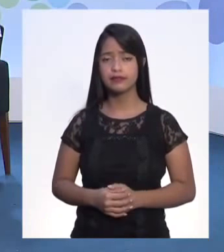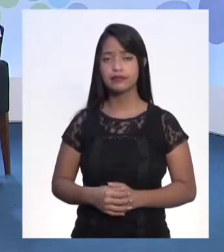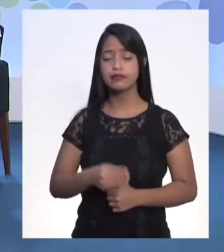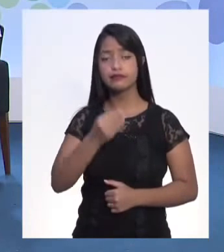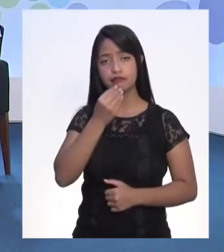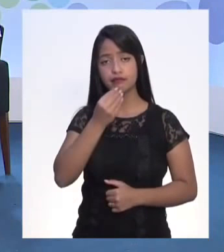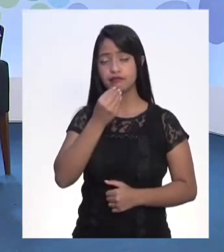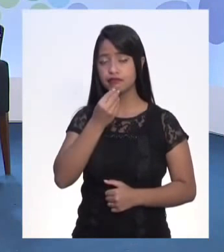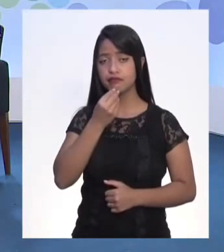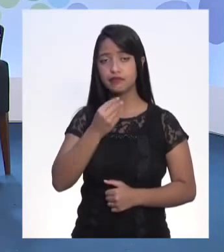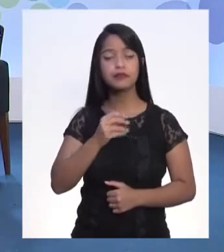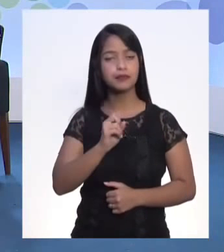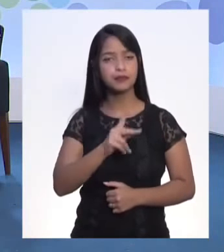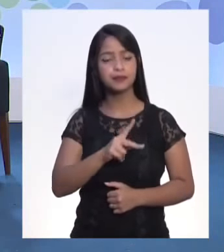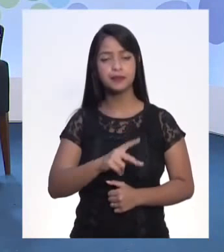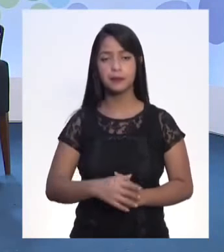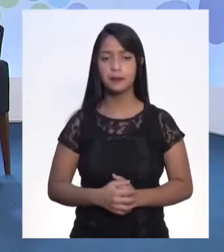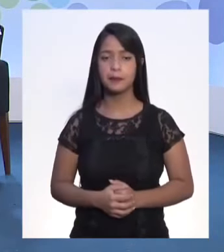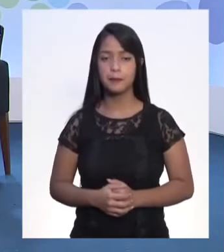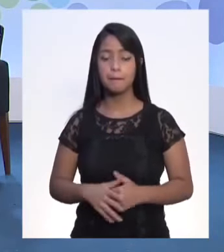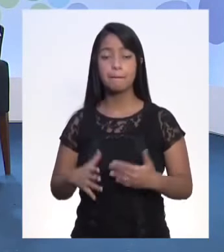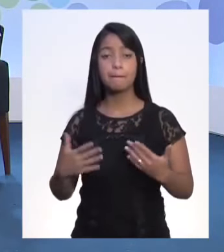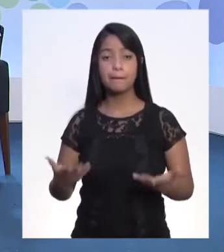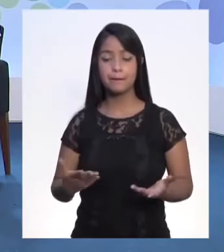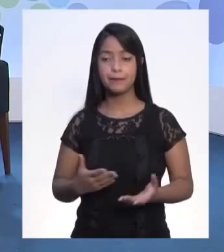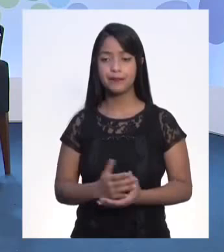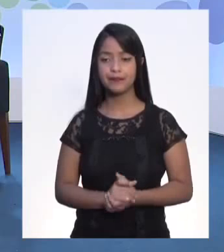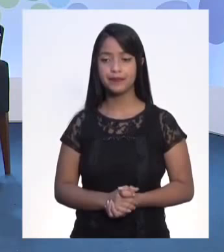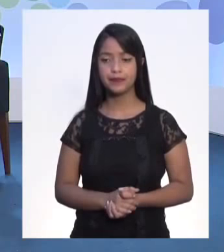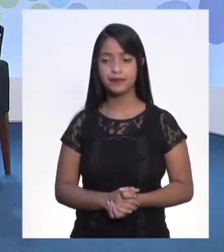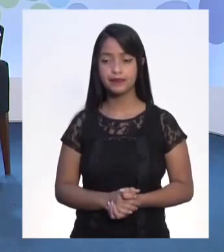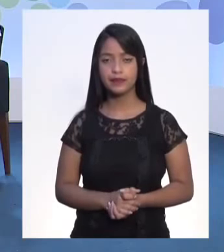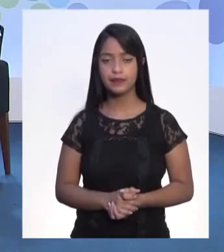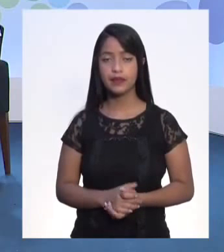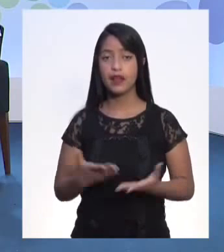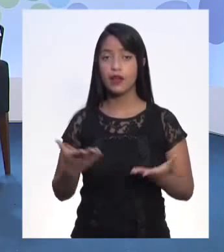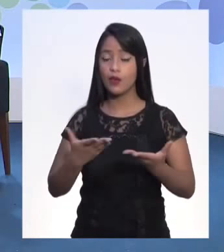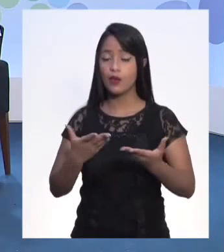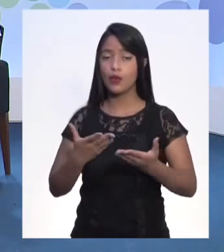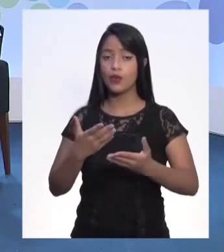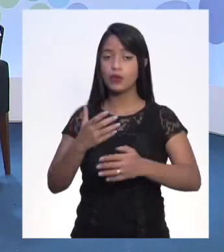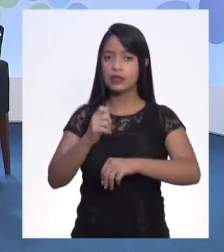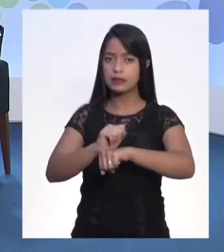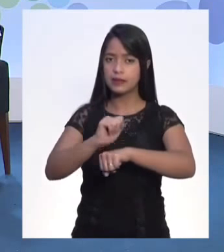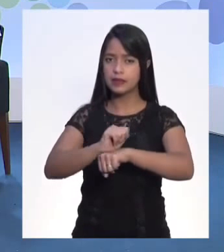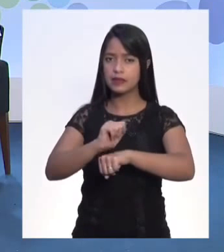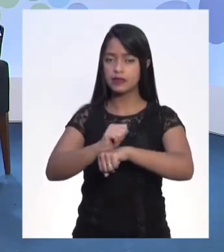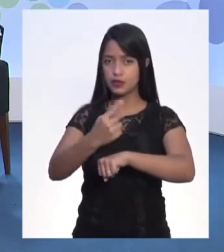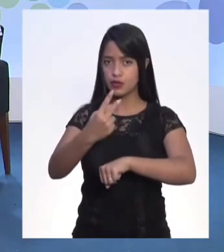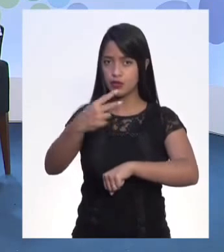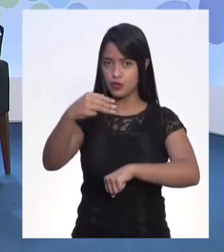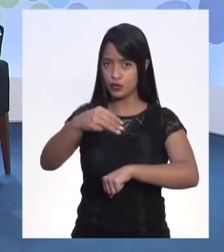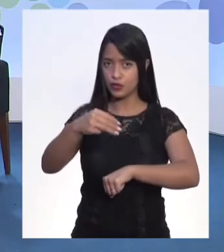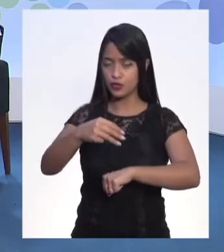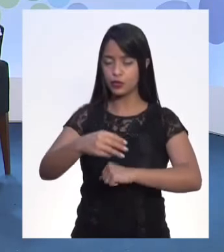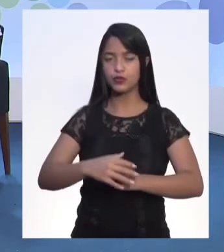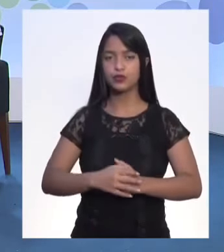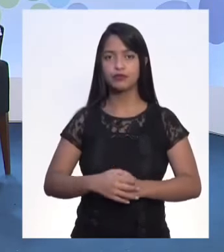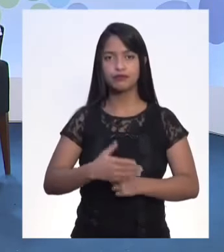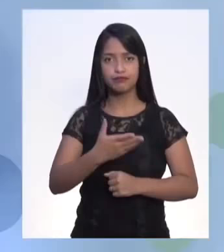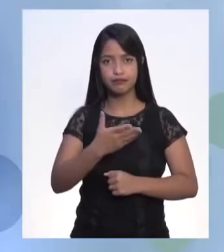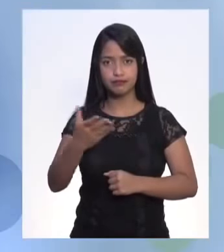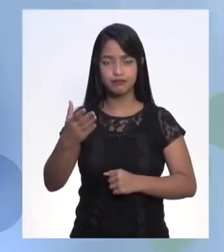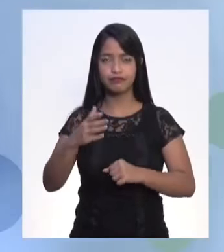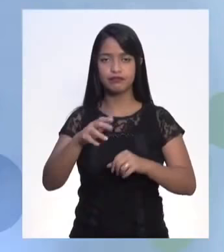certinha do menor beleza Tá então o que que acontece aqui ó tá a gente vai dar a dois minutinhos uns dois